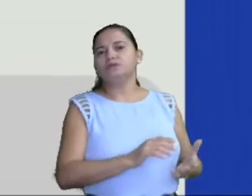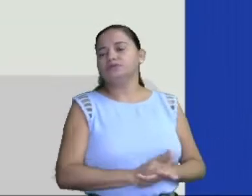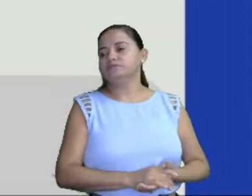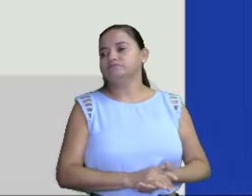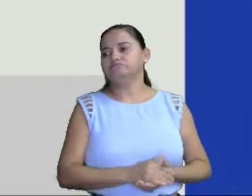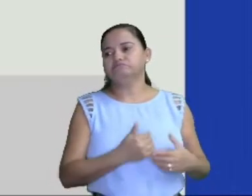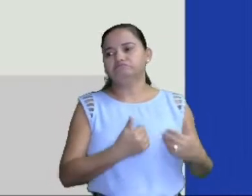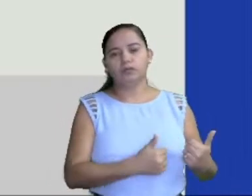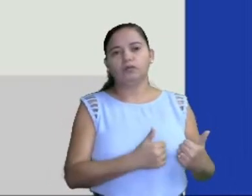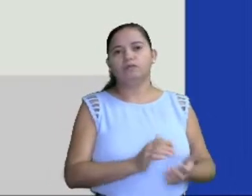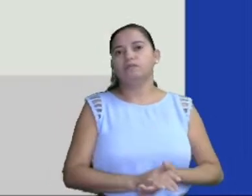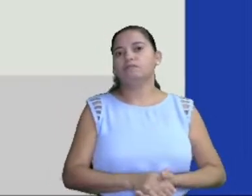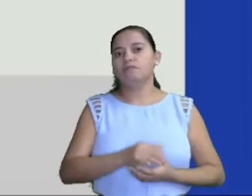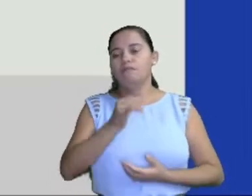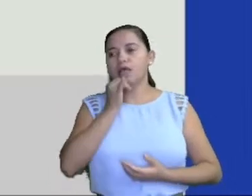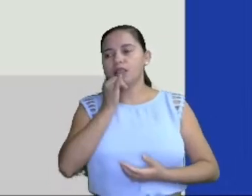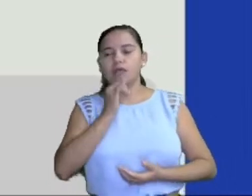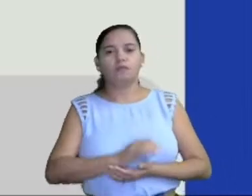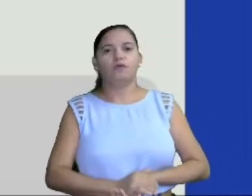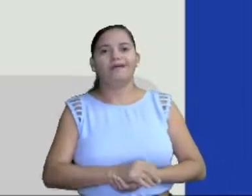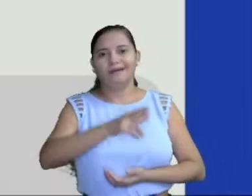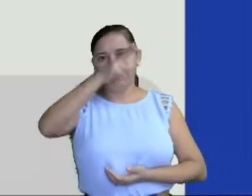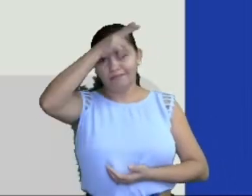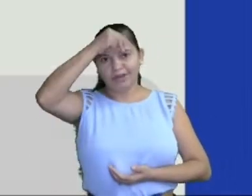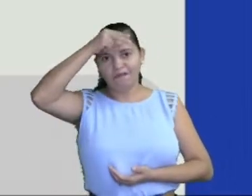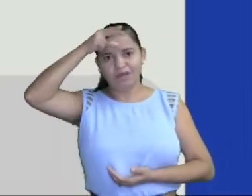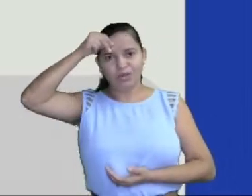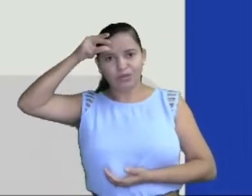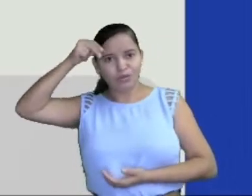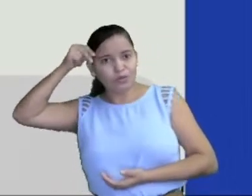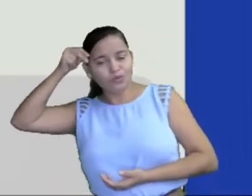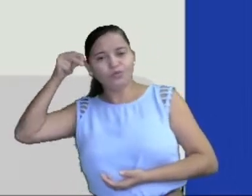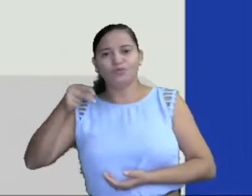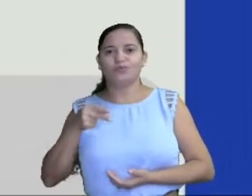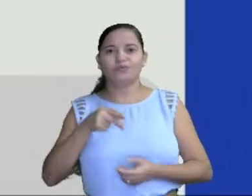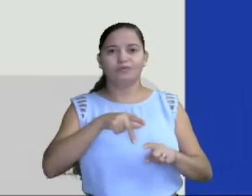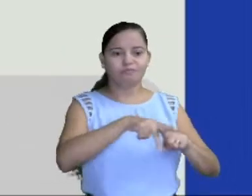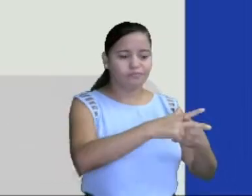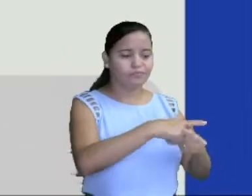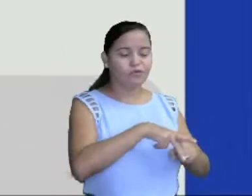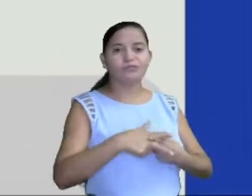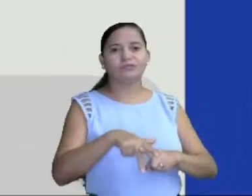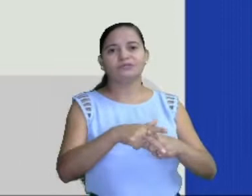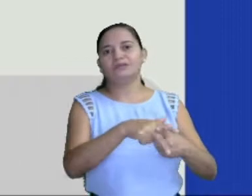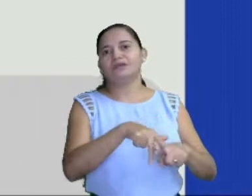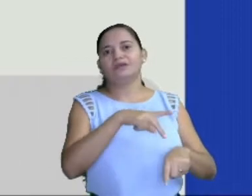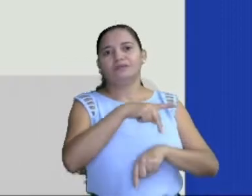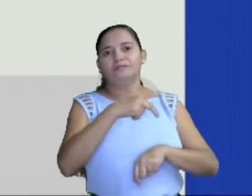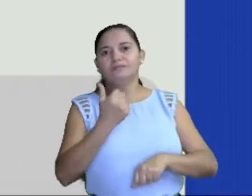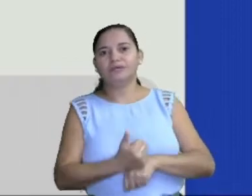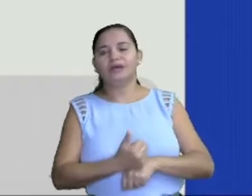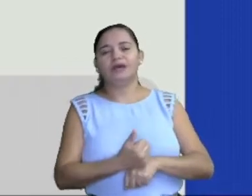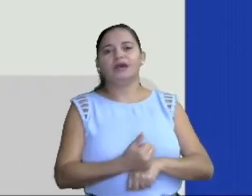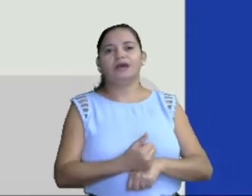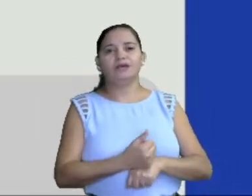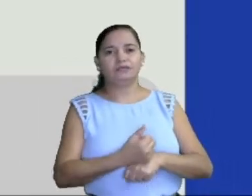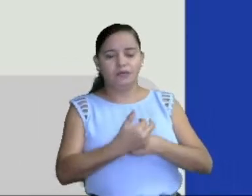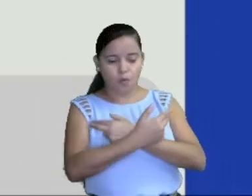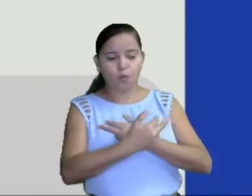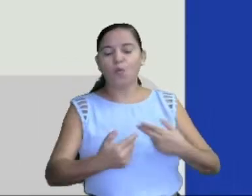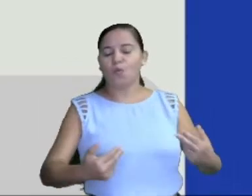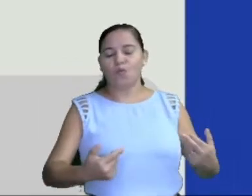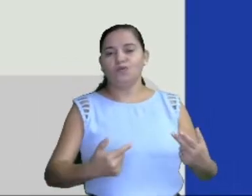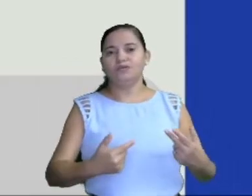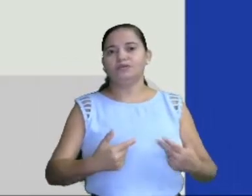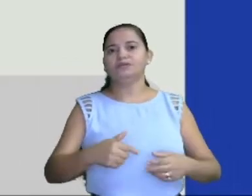por exemplo, cuidam das praças, fazem a manutenção dos bancos e dos jardins. Mas quem ajuda a preservar